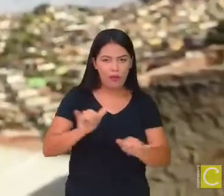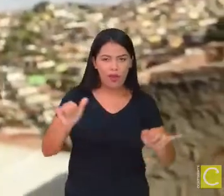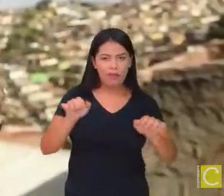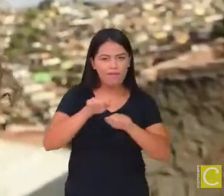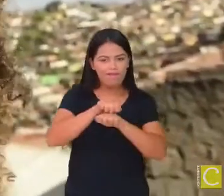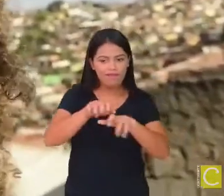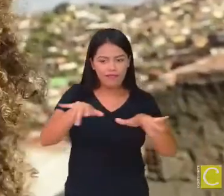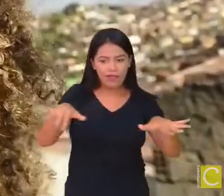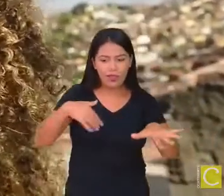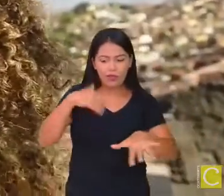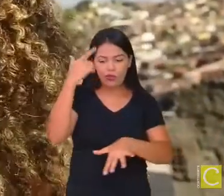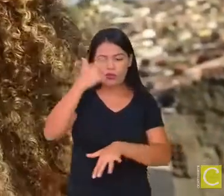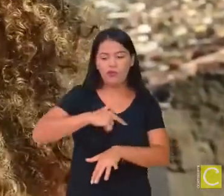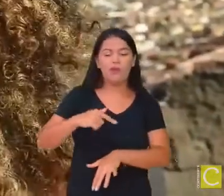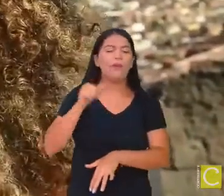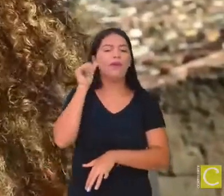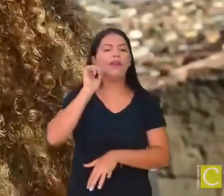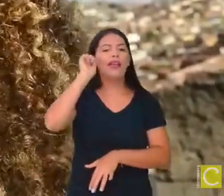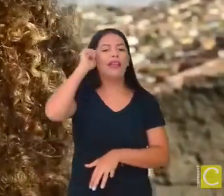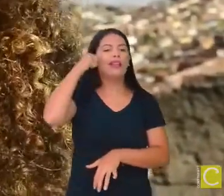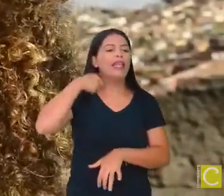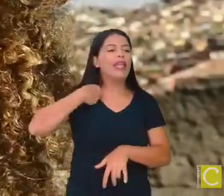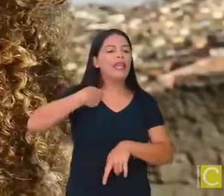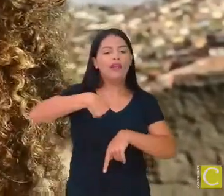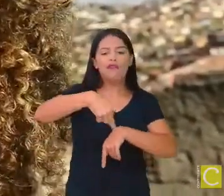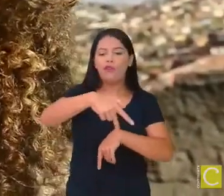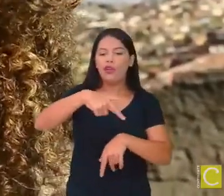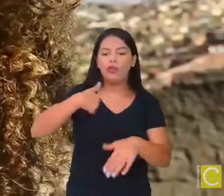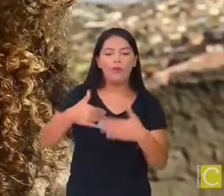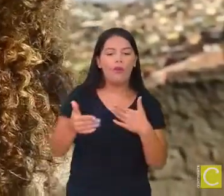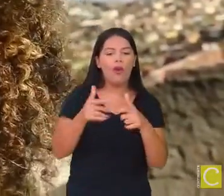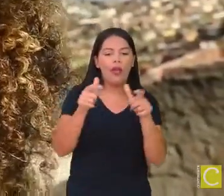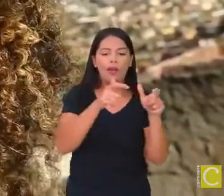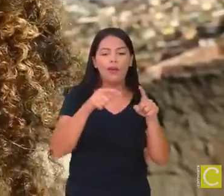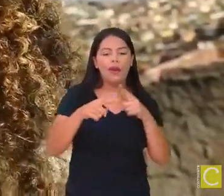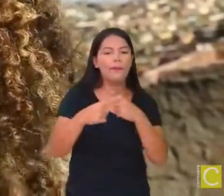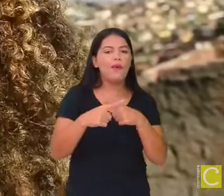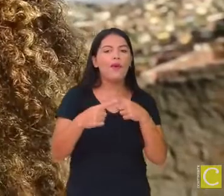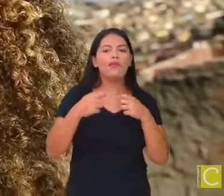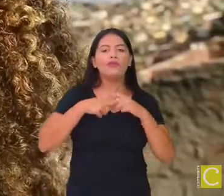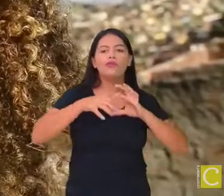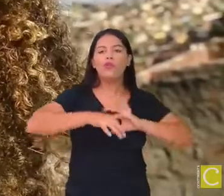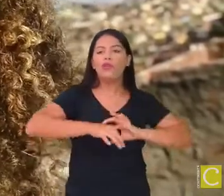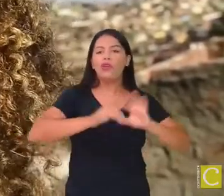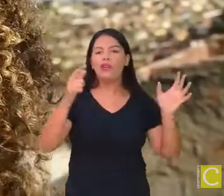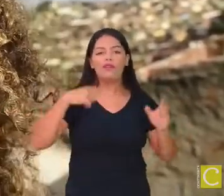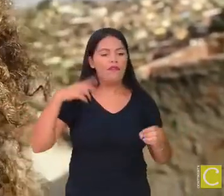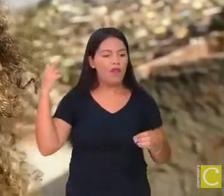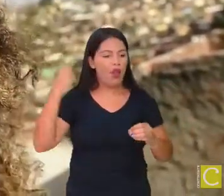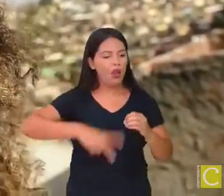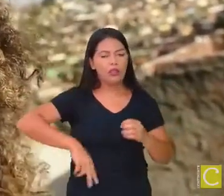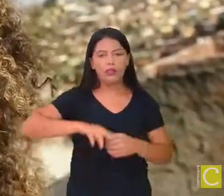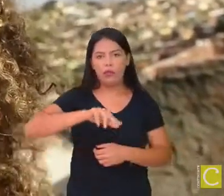negra e andarei por onde quiser porque sou livre e não serei mais violentada,